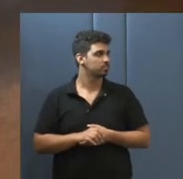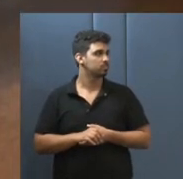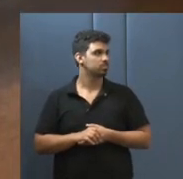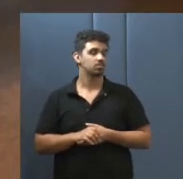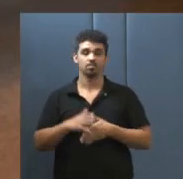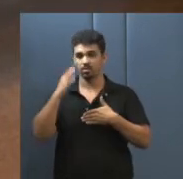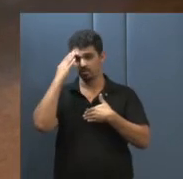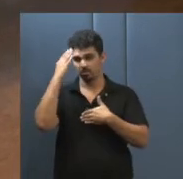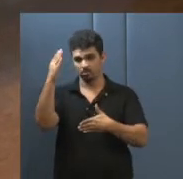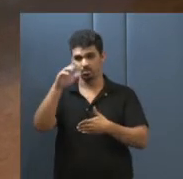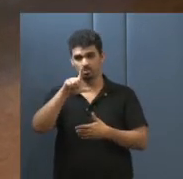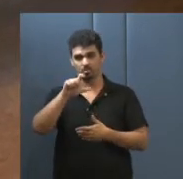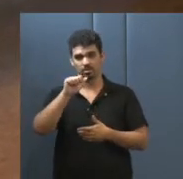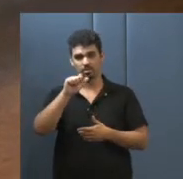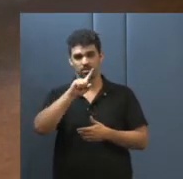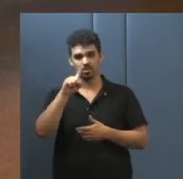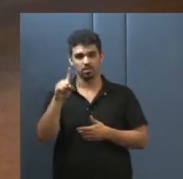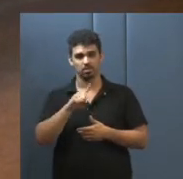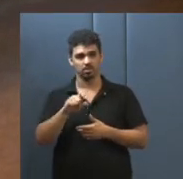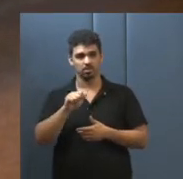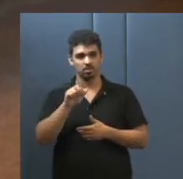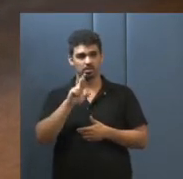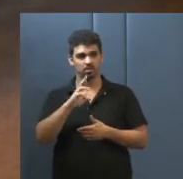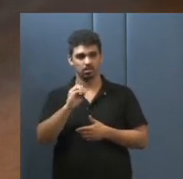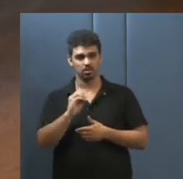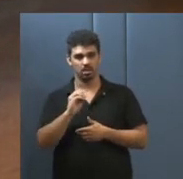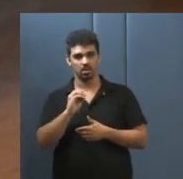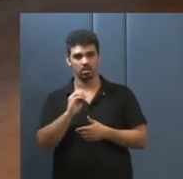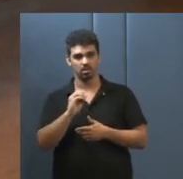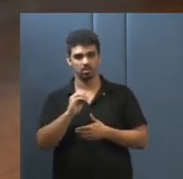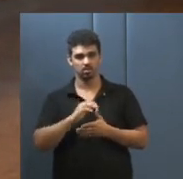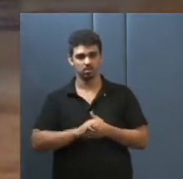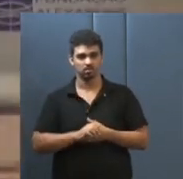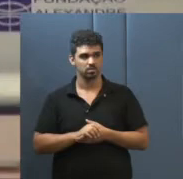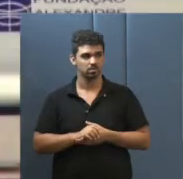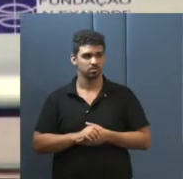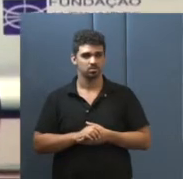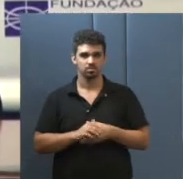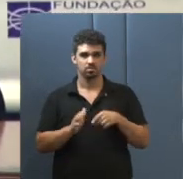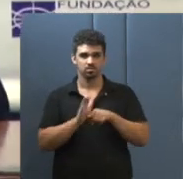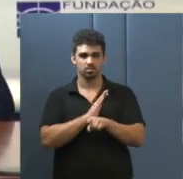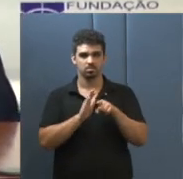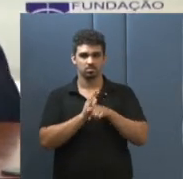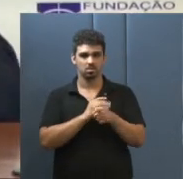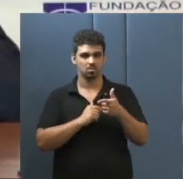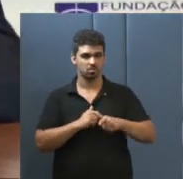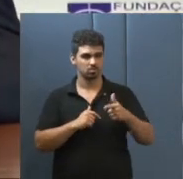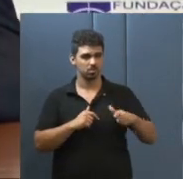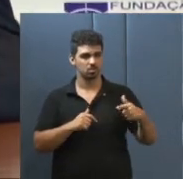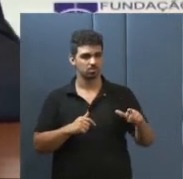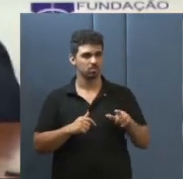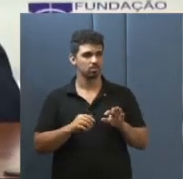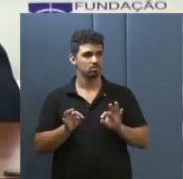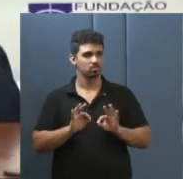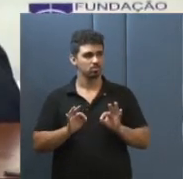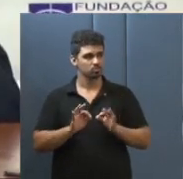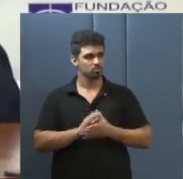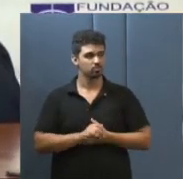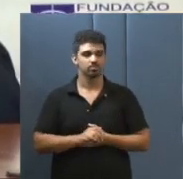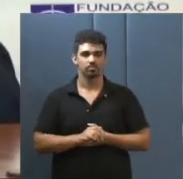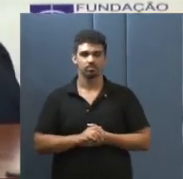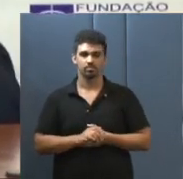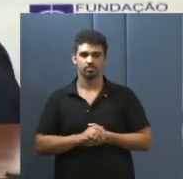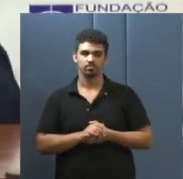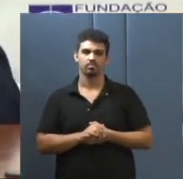Muito obrigado, Lázaro. Acho que poderíamos ainda ouvir mais alguma pergunta, se houver algum interessado.